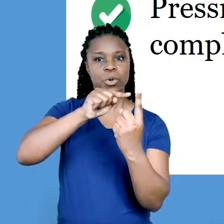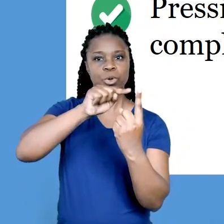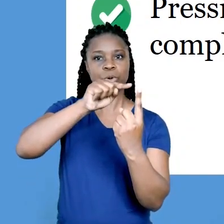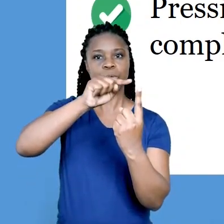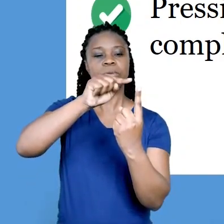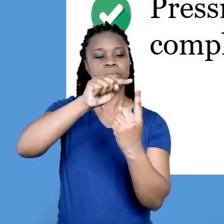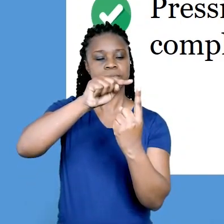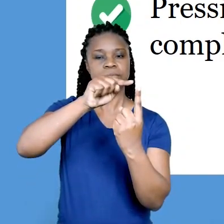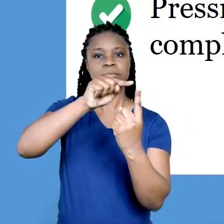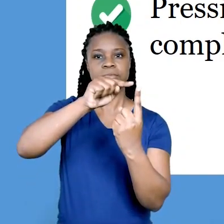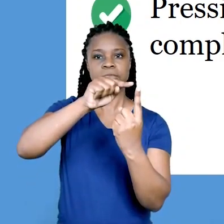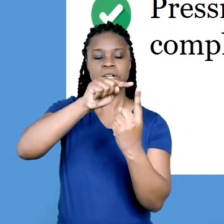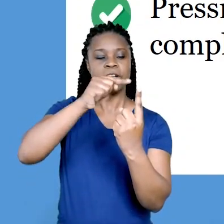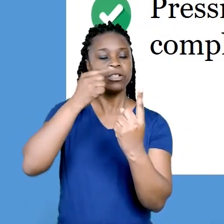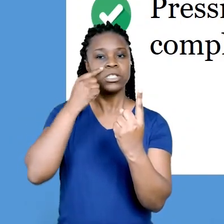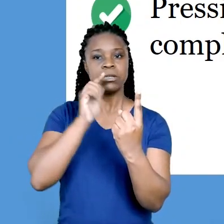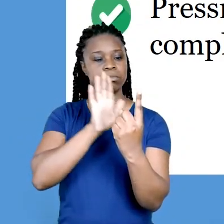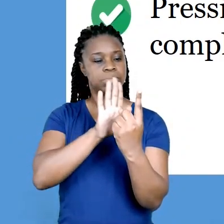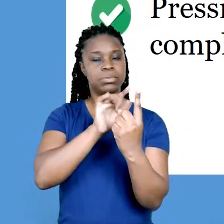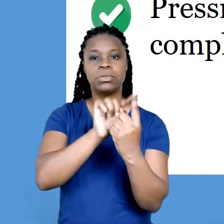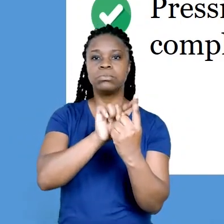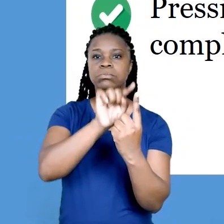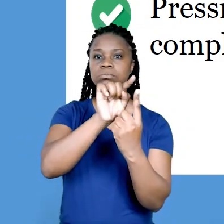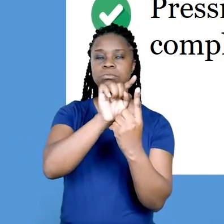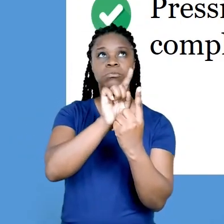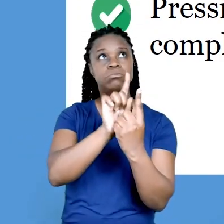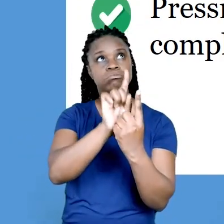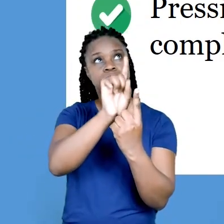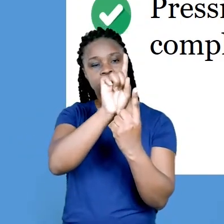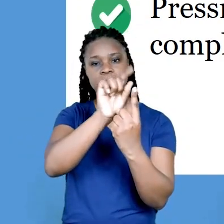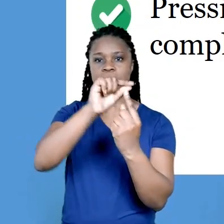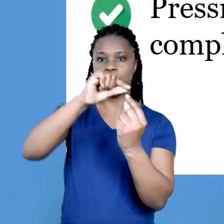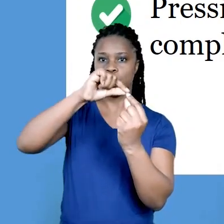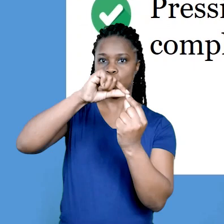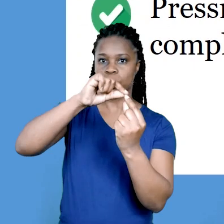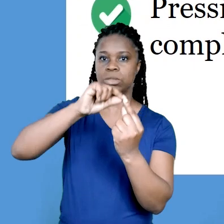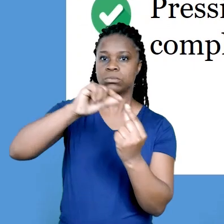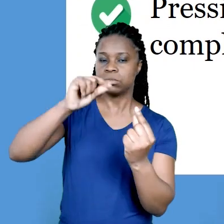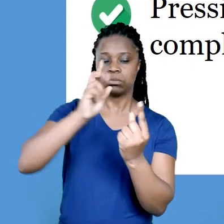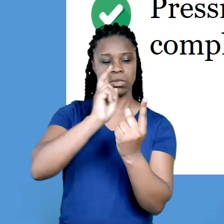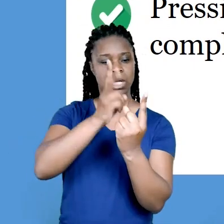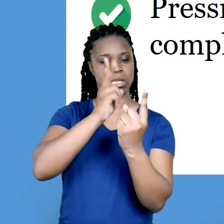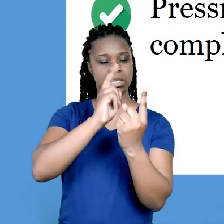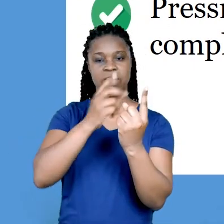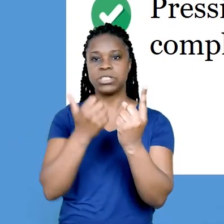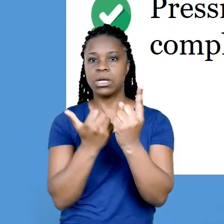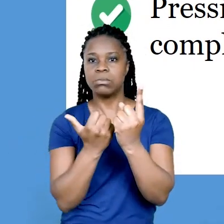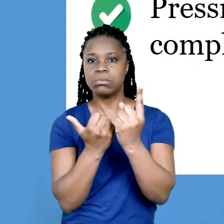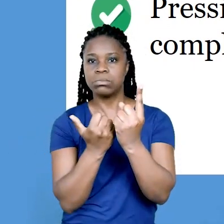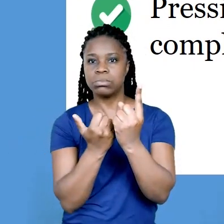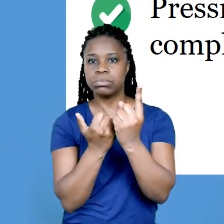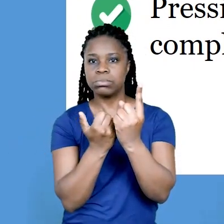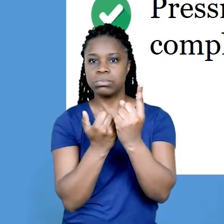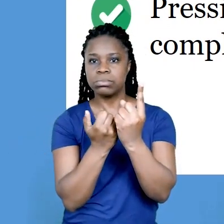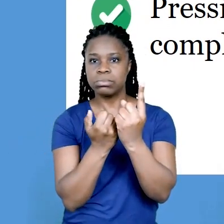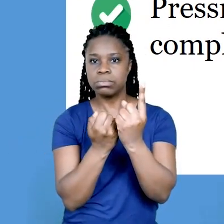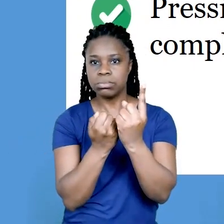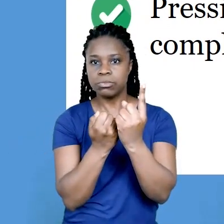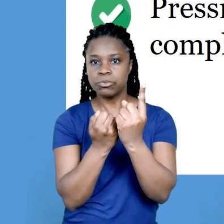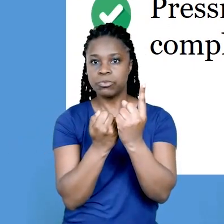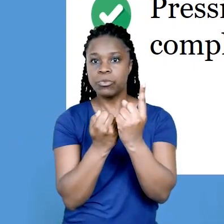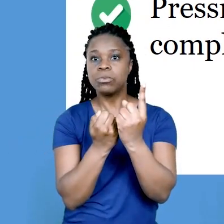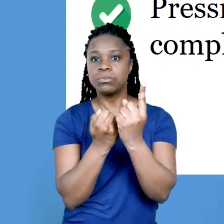ar para o topo. Mantenha a agulha apontada para cima e pressione o botão injetor